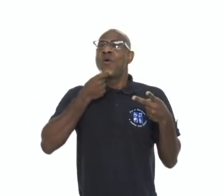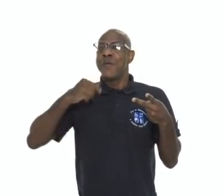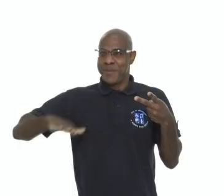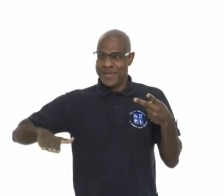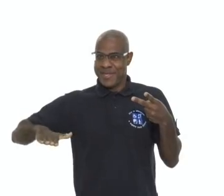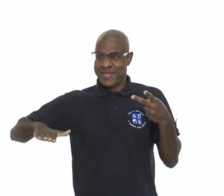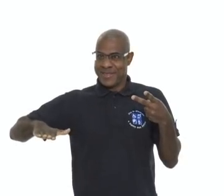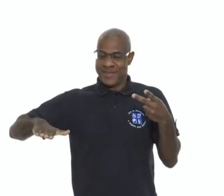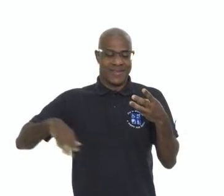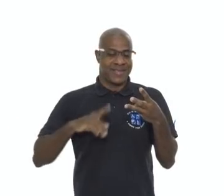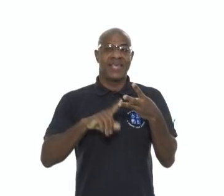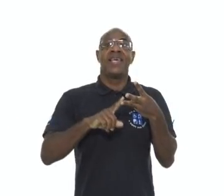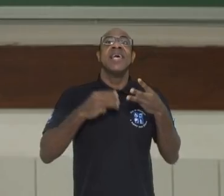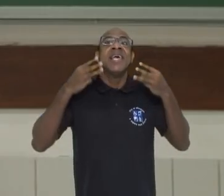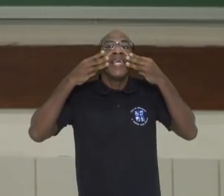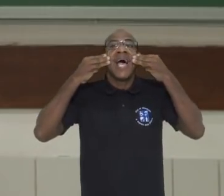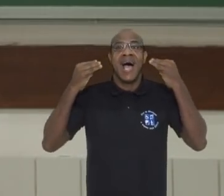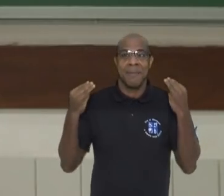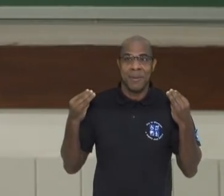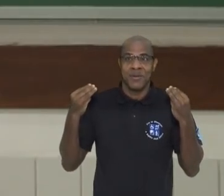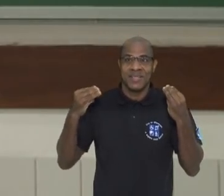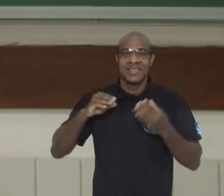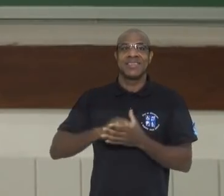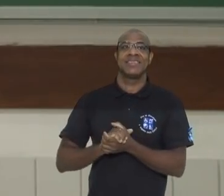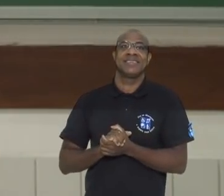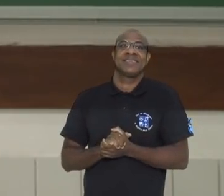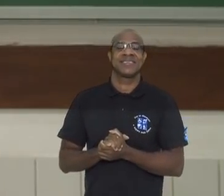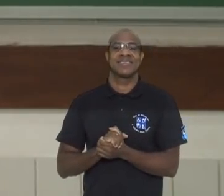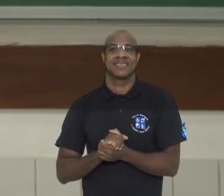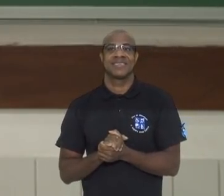a raposa. Muito fácil, não é mesmo?